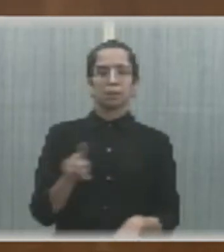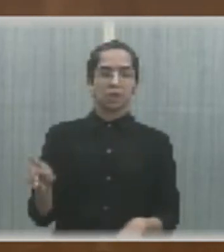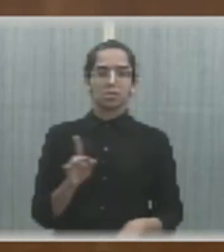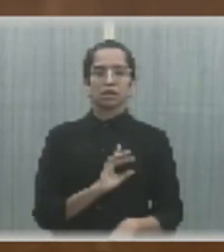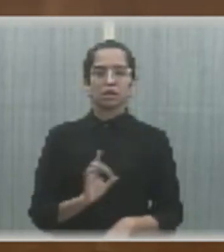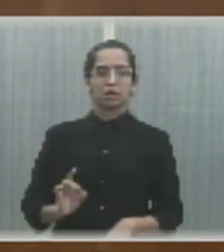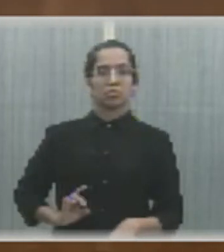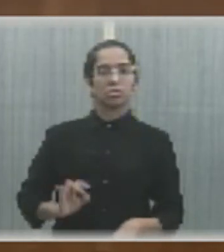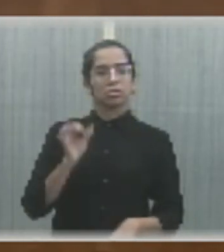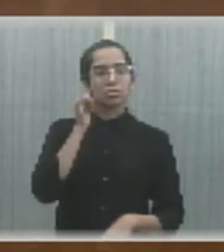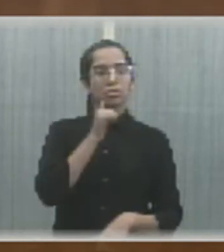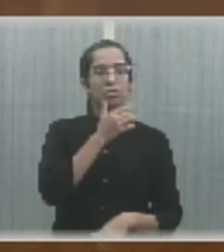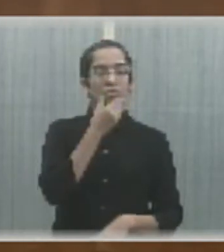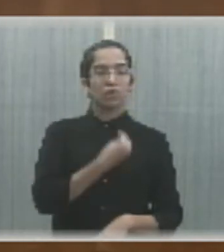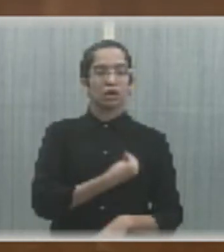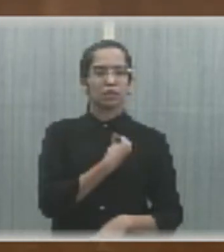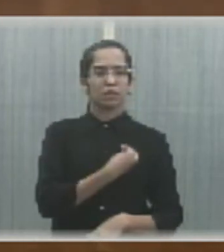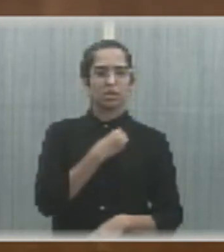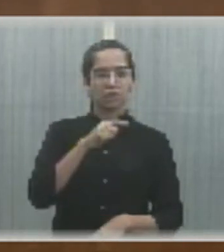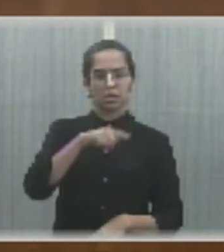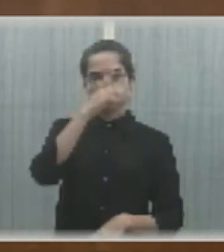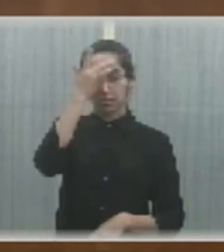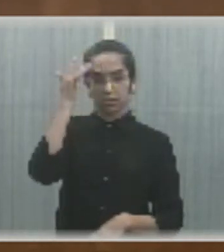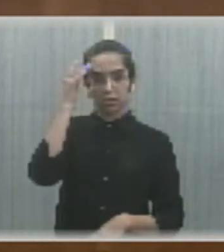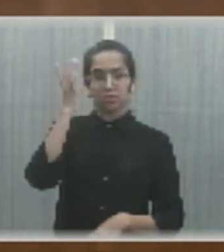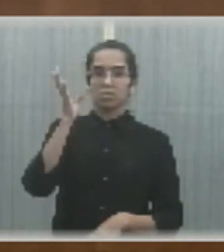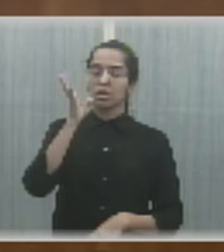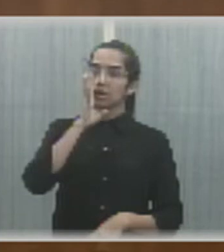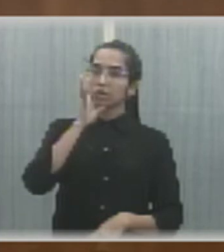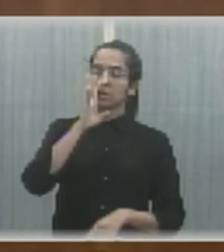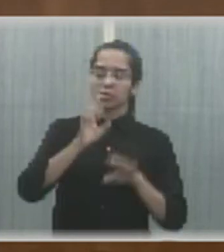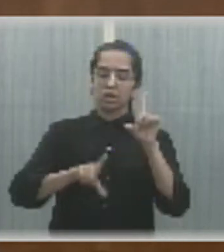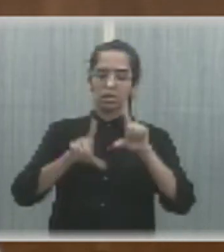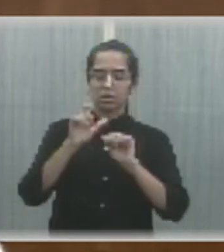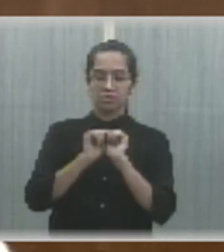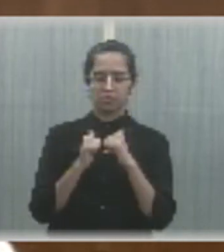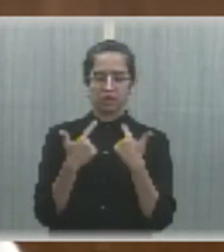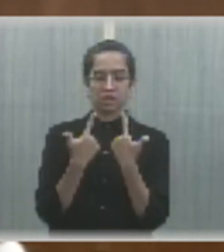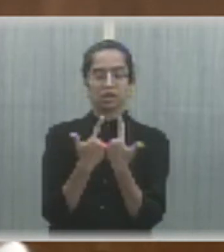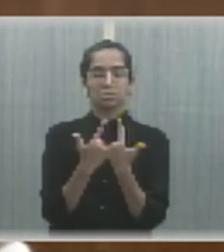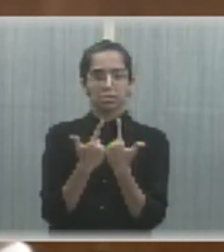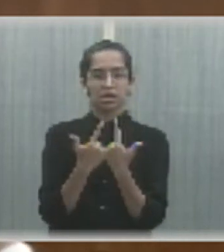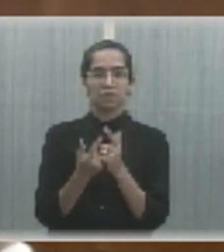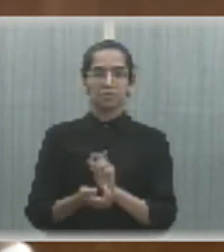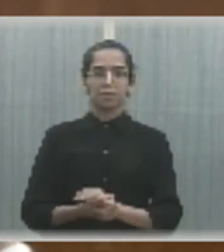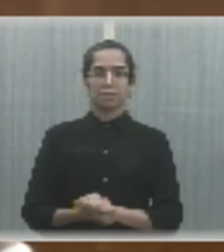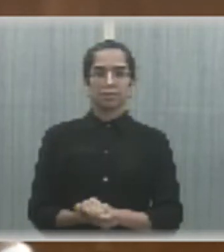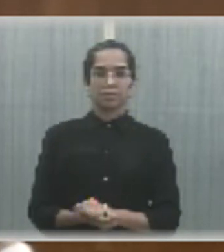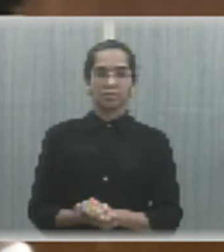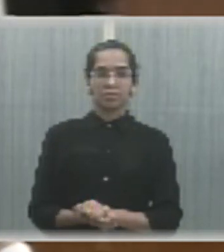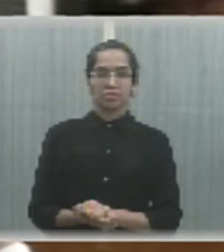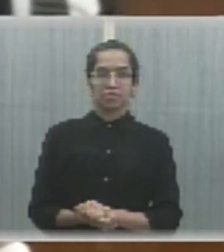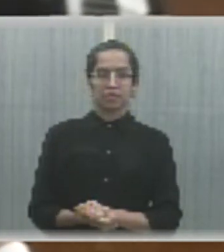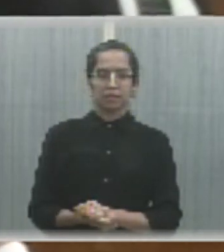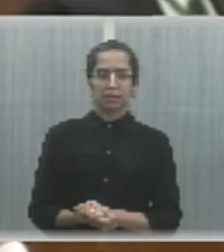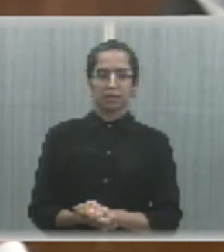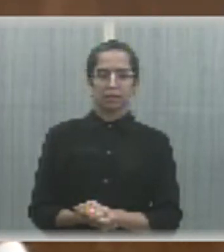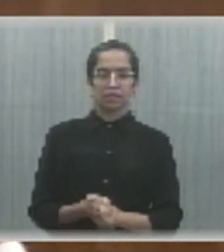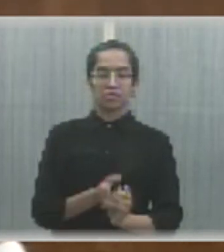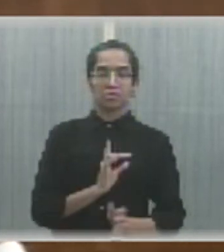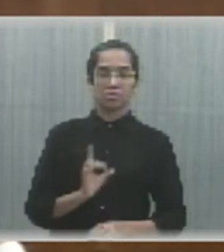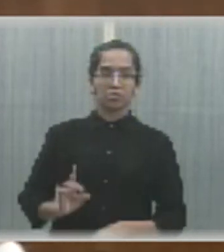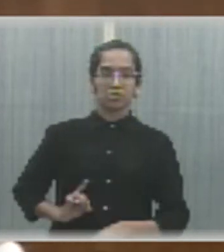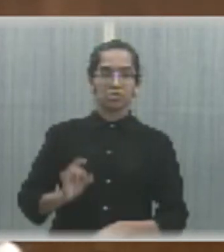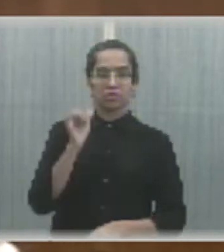ouvintes, senhores telespectadores do Complexo Assembleia de Comunicação, senhores deputados, eu